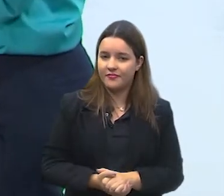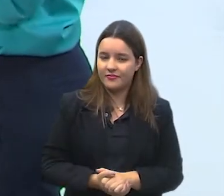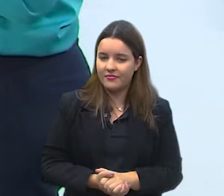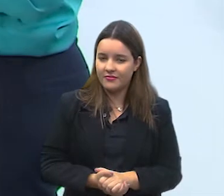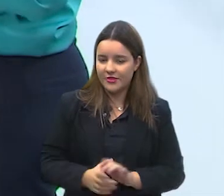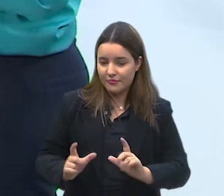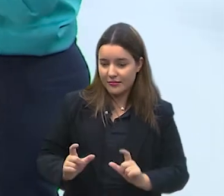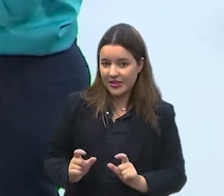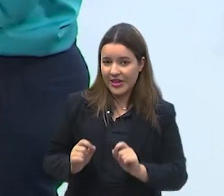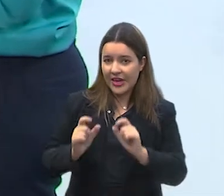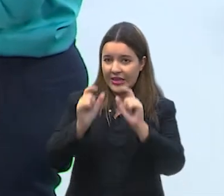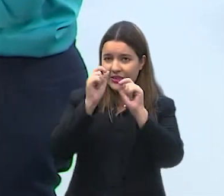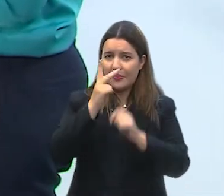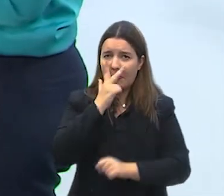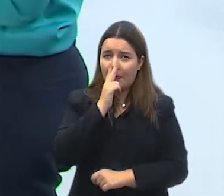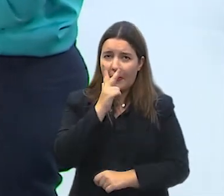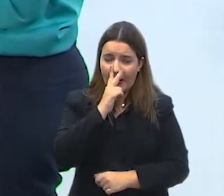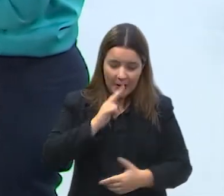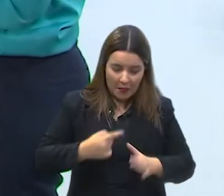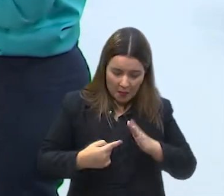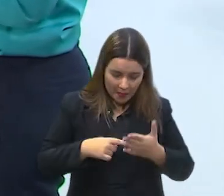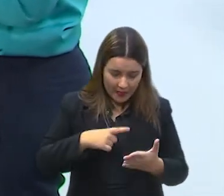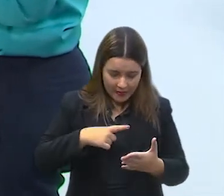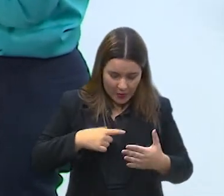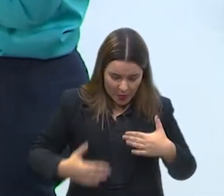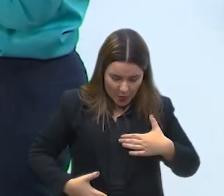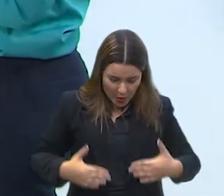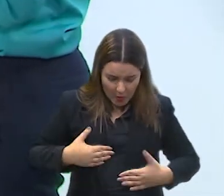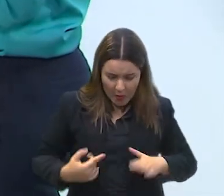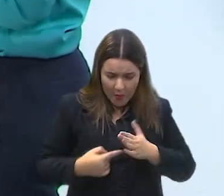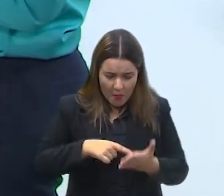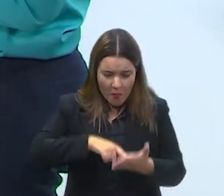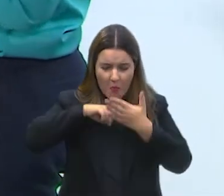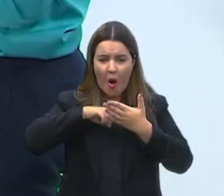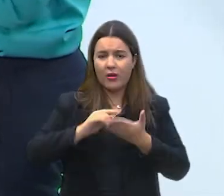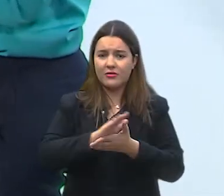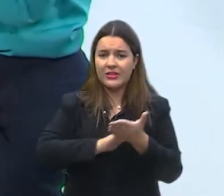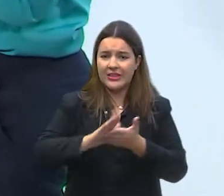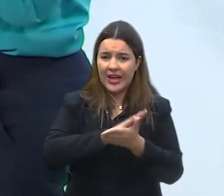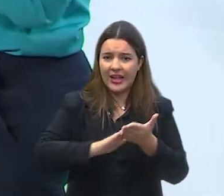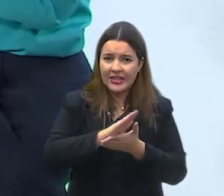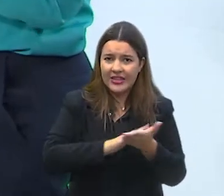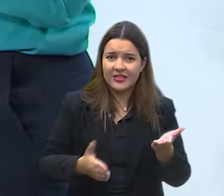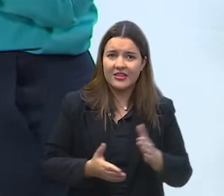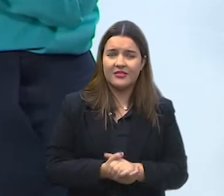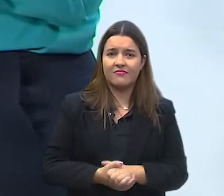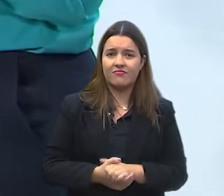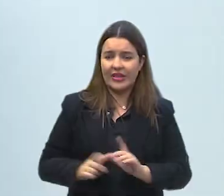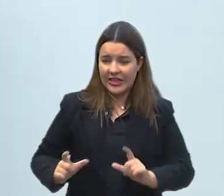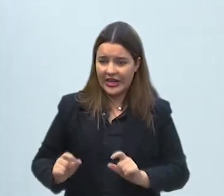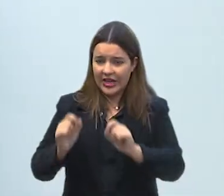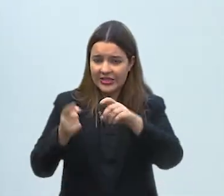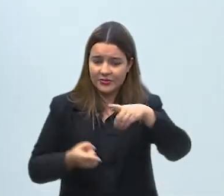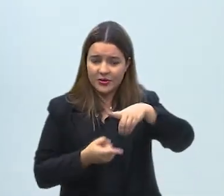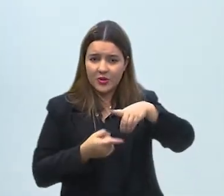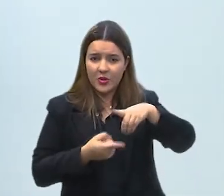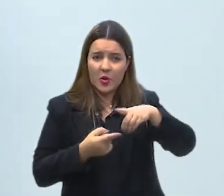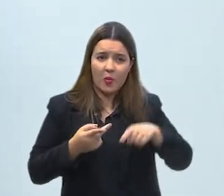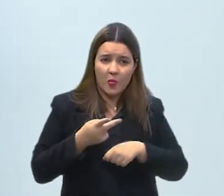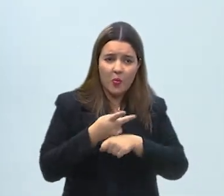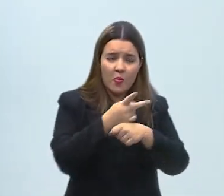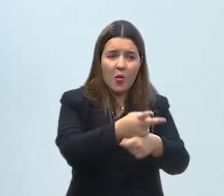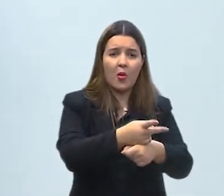às vezes, é silencioso, na maioria das vezes, né? O câncer de próstata também porque às vezes os homens falam, vão procurar o médico,